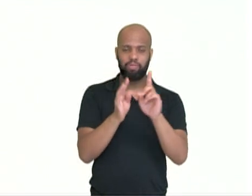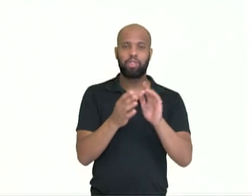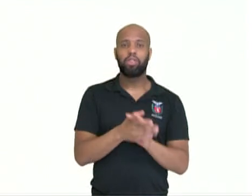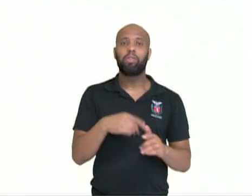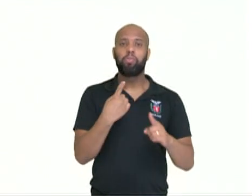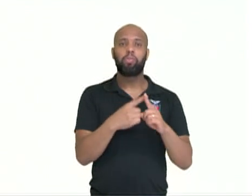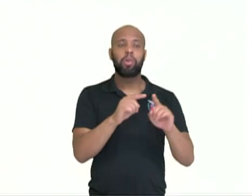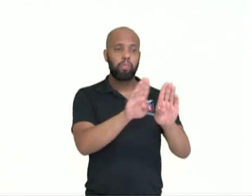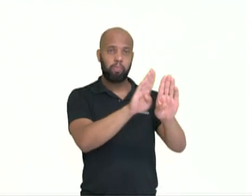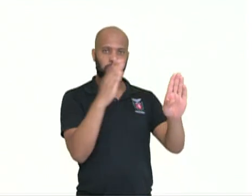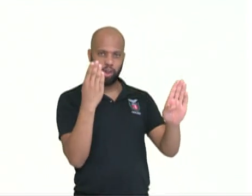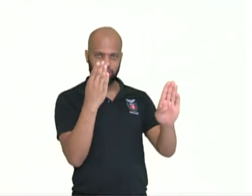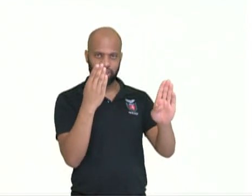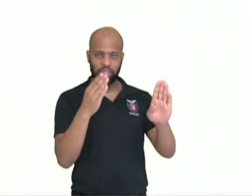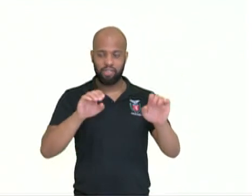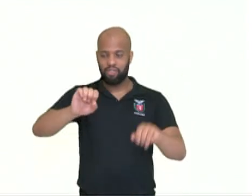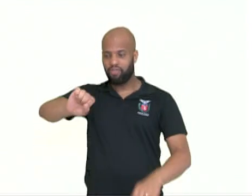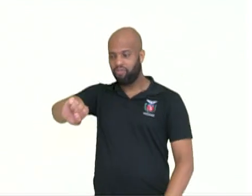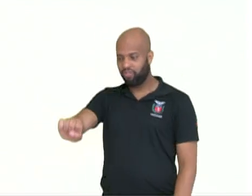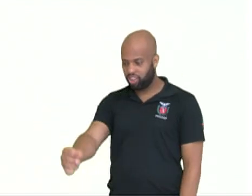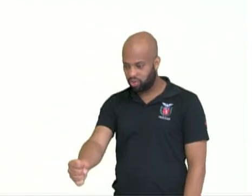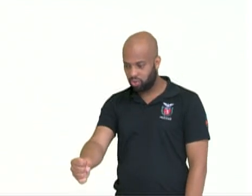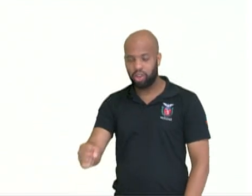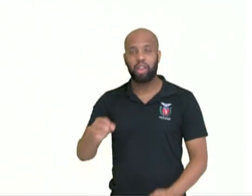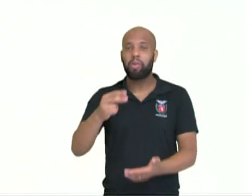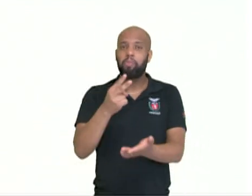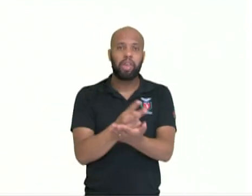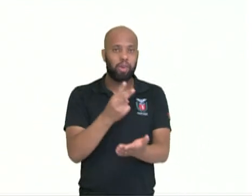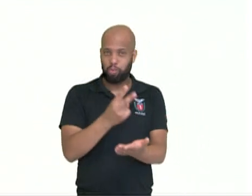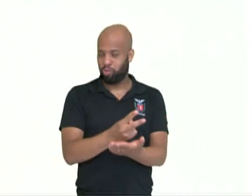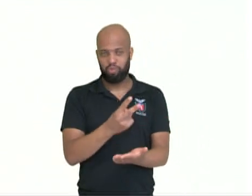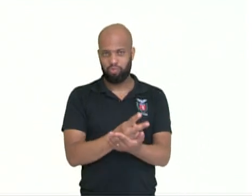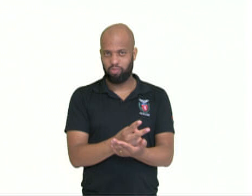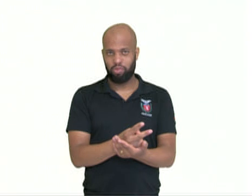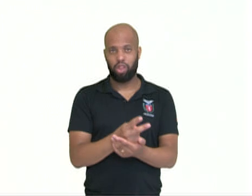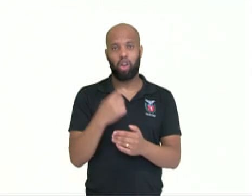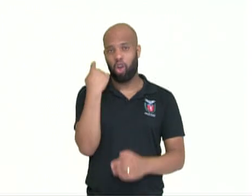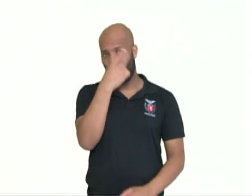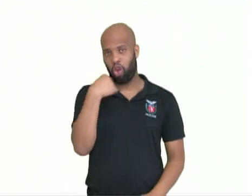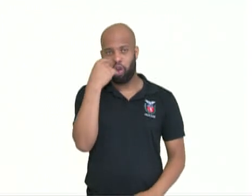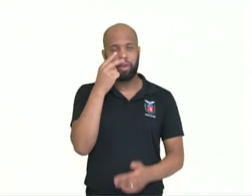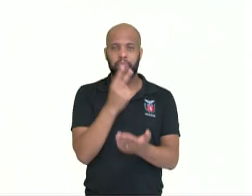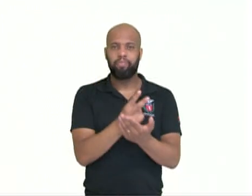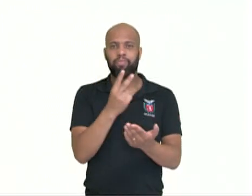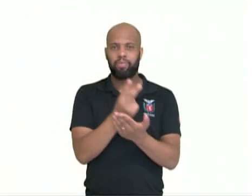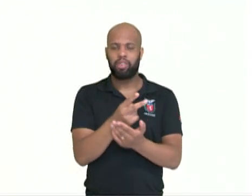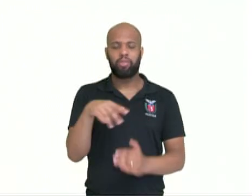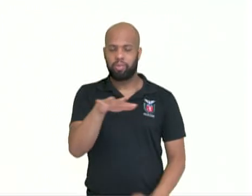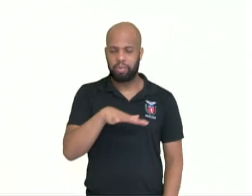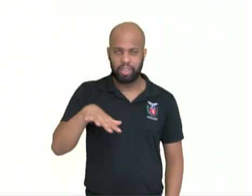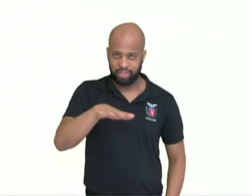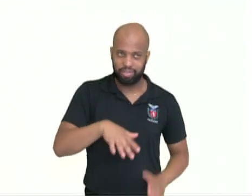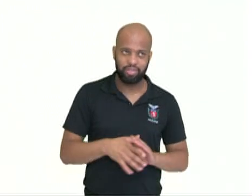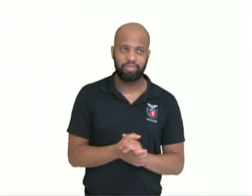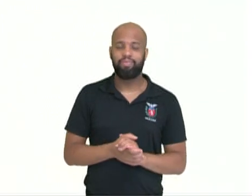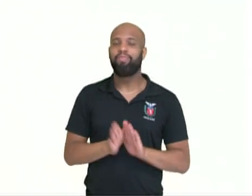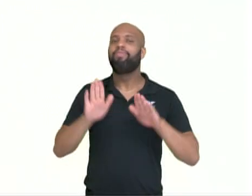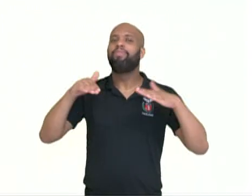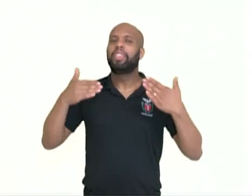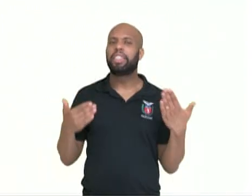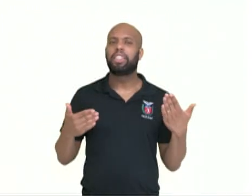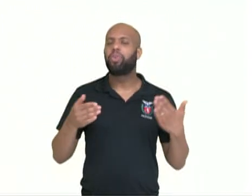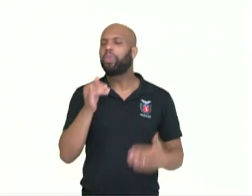quanto a fechadura está no meio ambiente, né? E está ali há horas. Né? Então, não tem